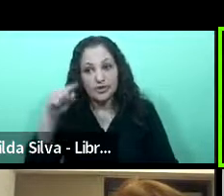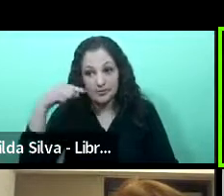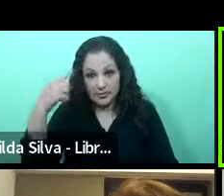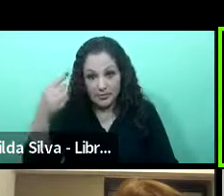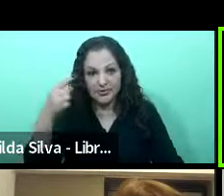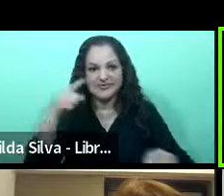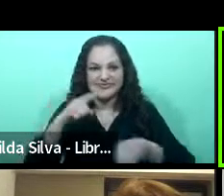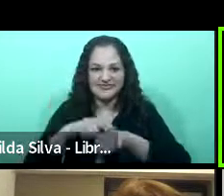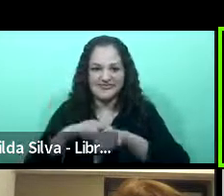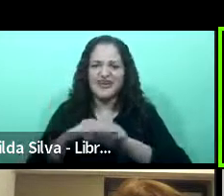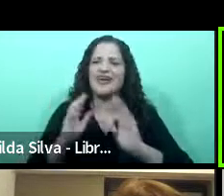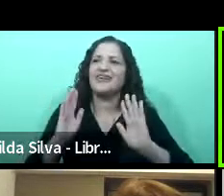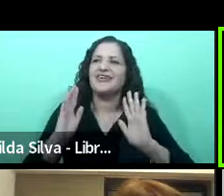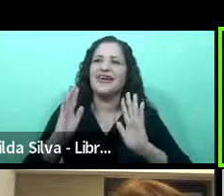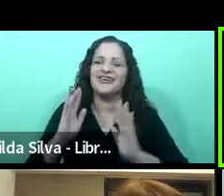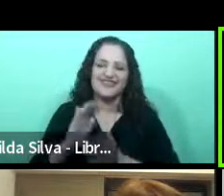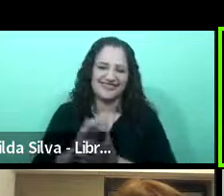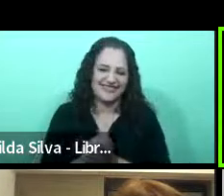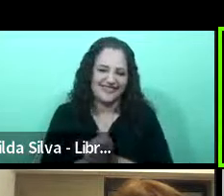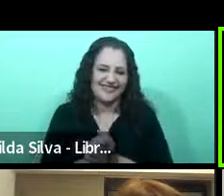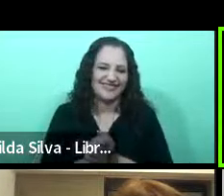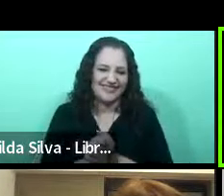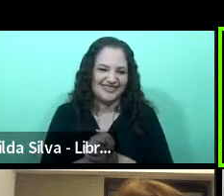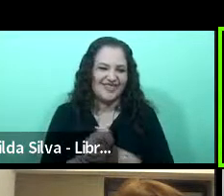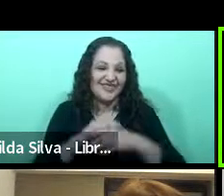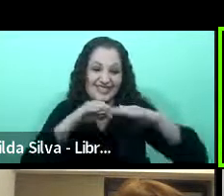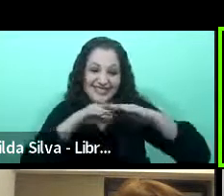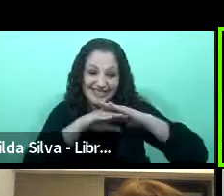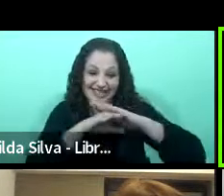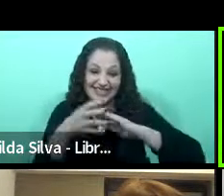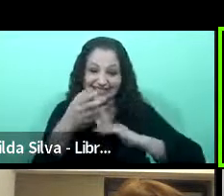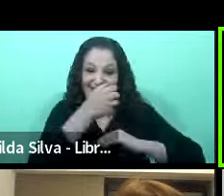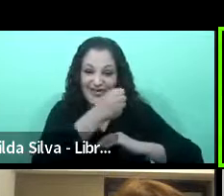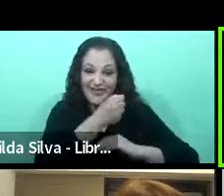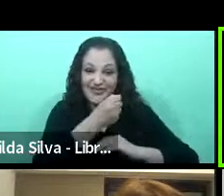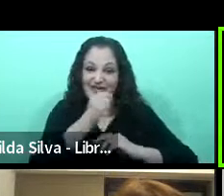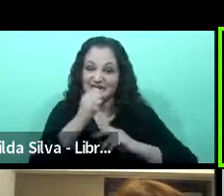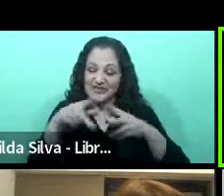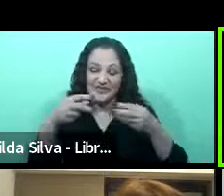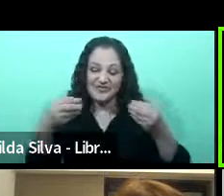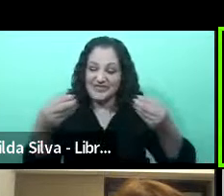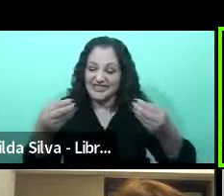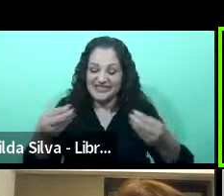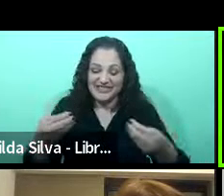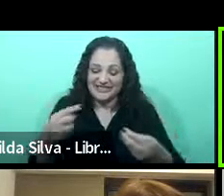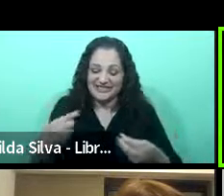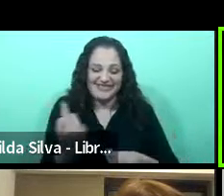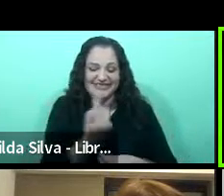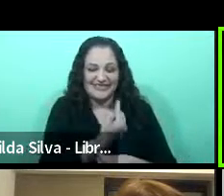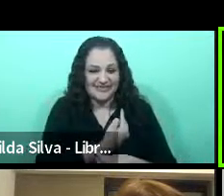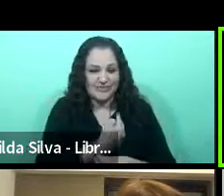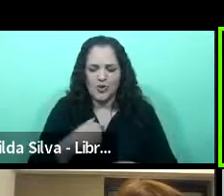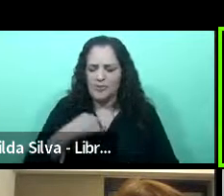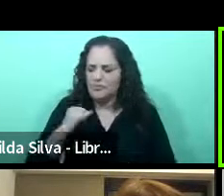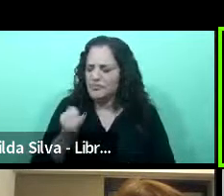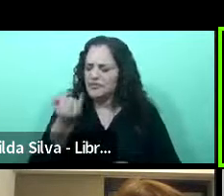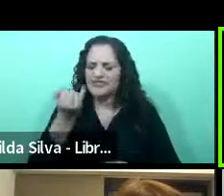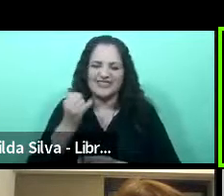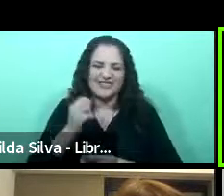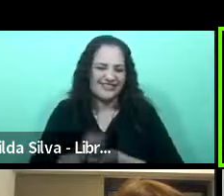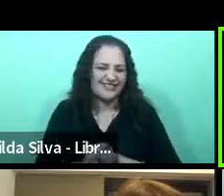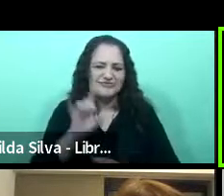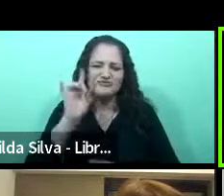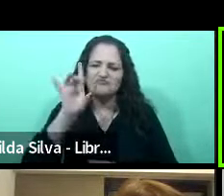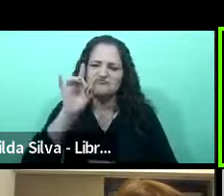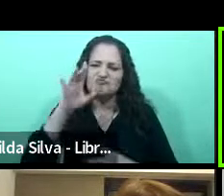bem que fica gravado, isso é um presente para a gente, e estou aproveitando imensamente, só a